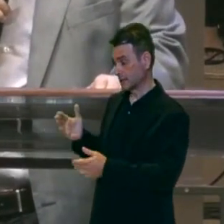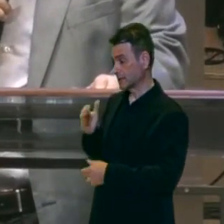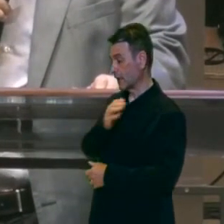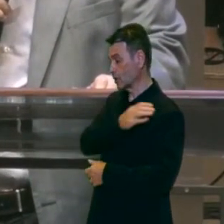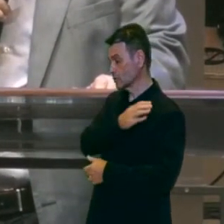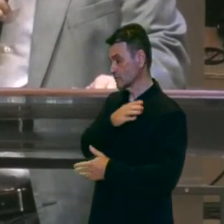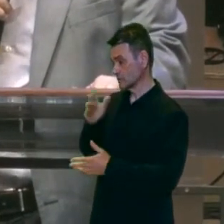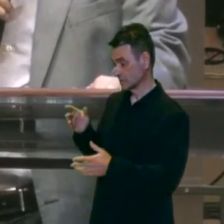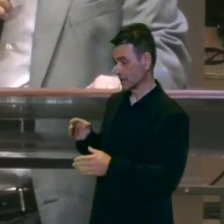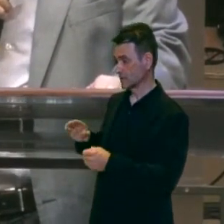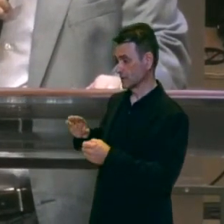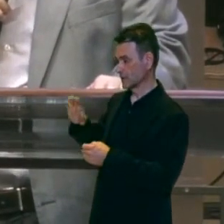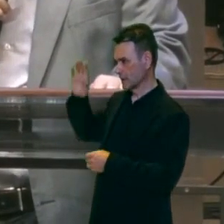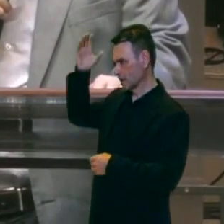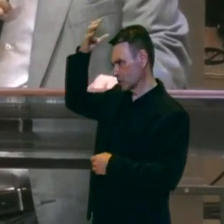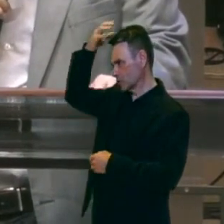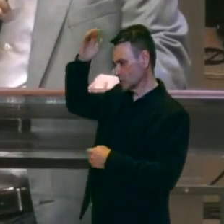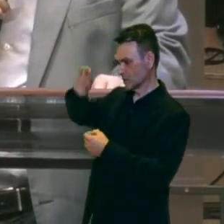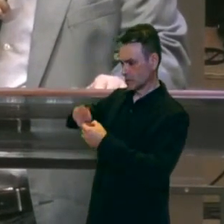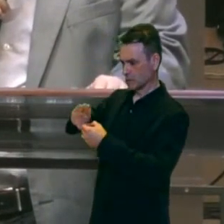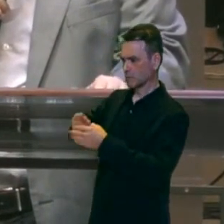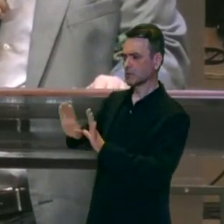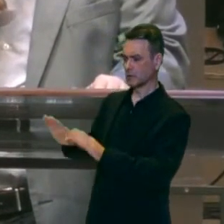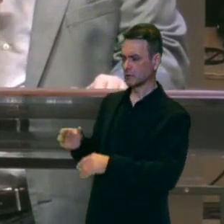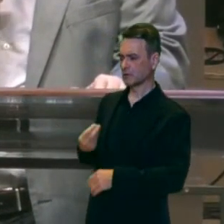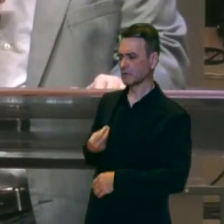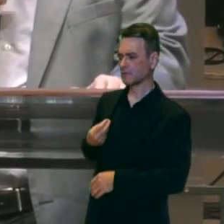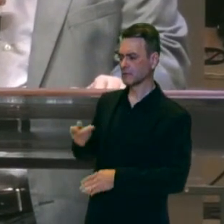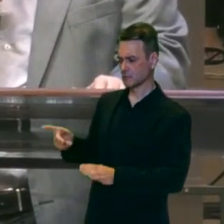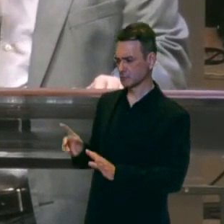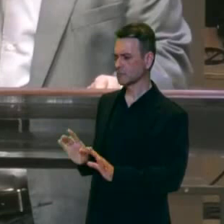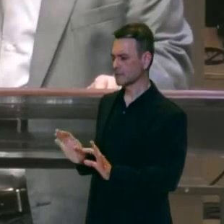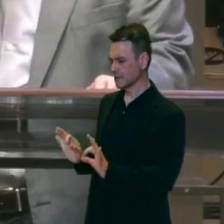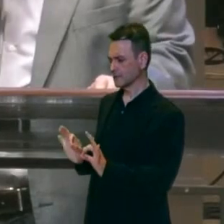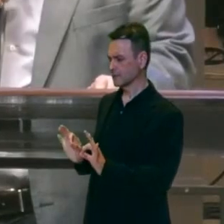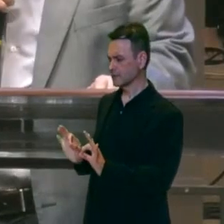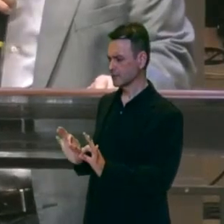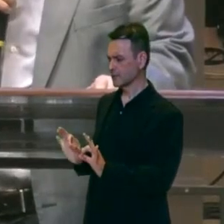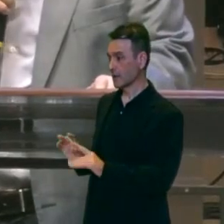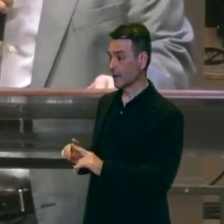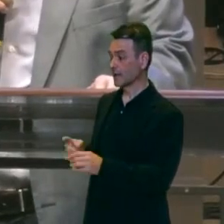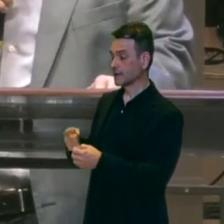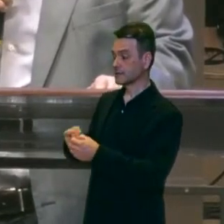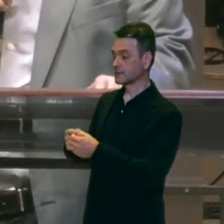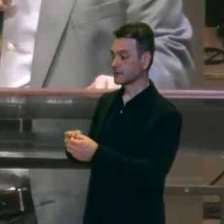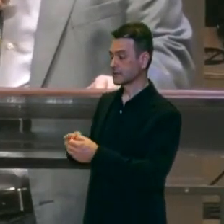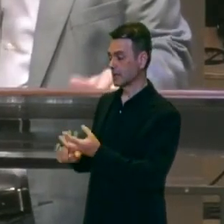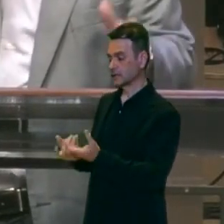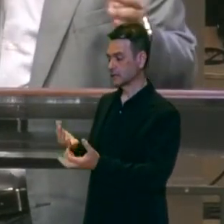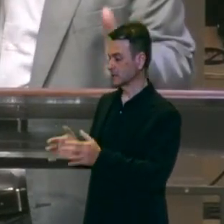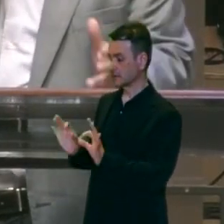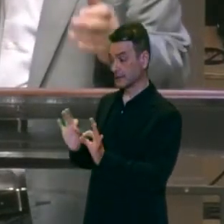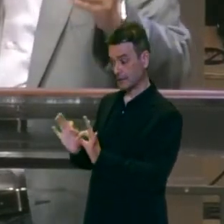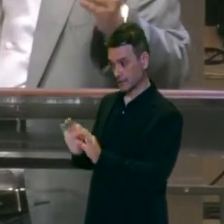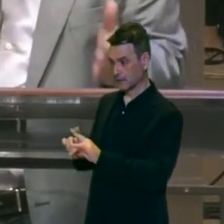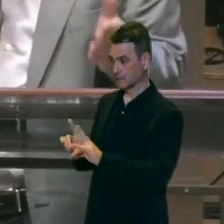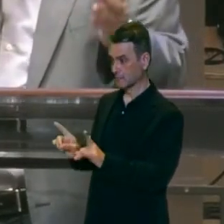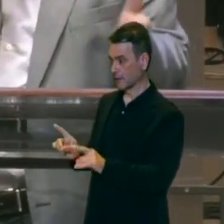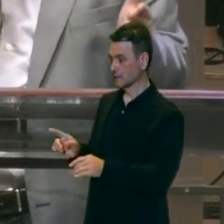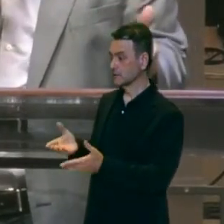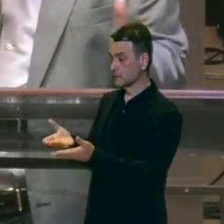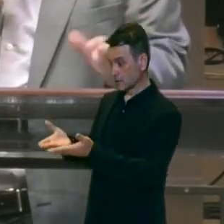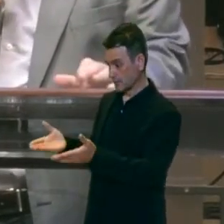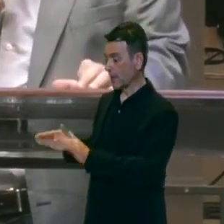rei da Babilônia, sua vida será poupada e esta cidade não será incendiada, e você e a